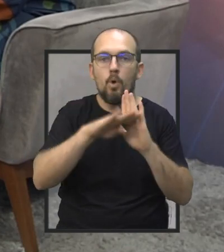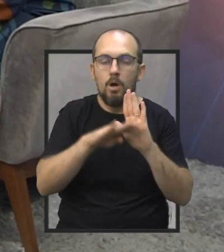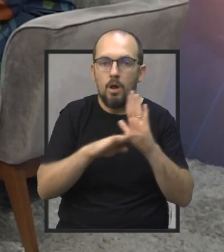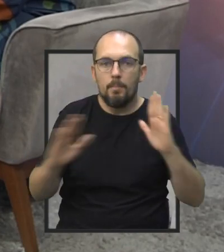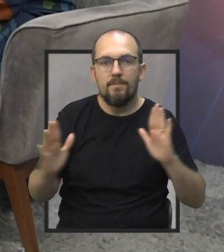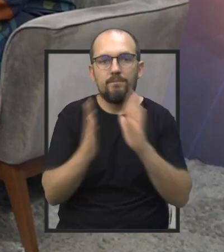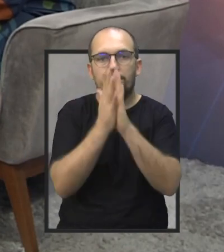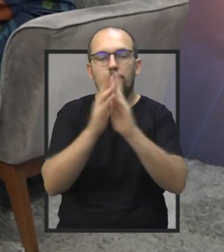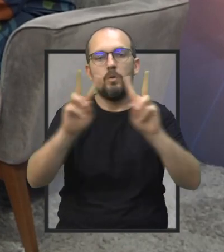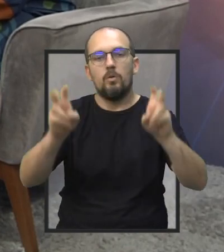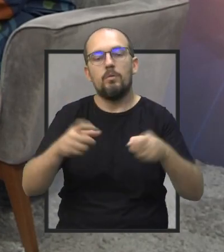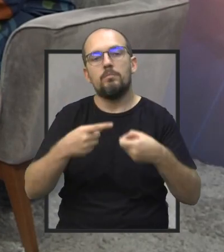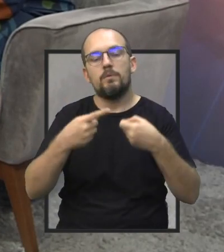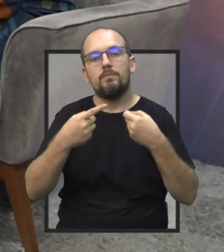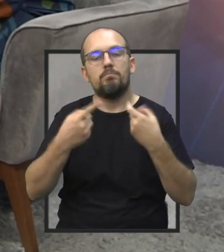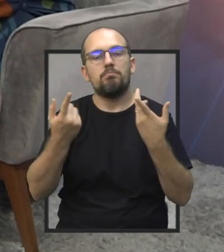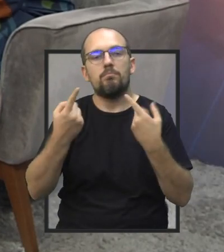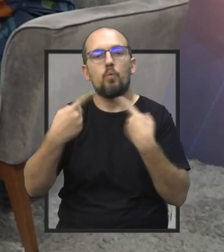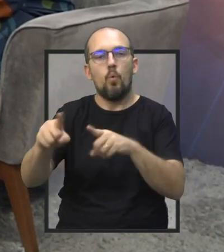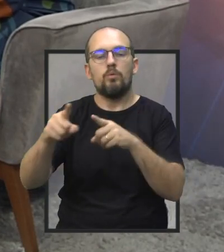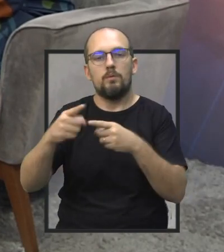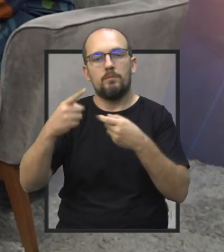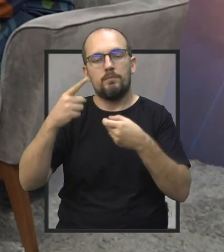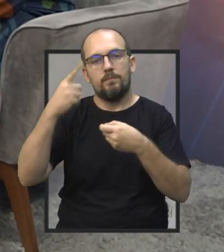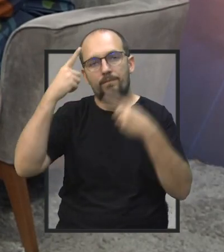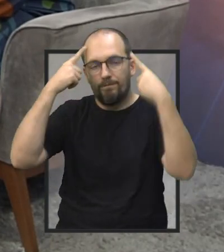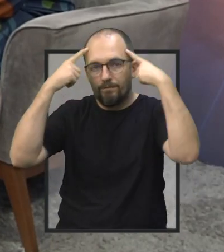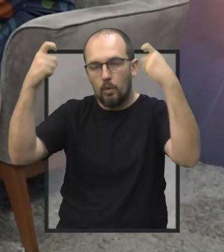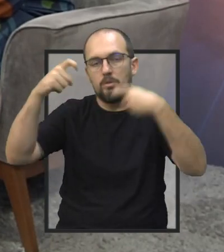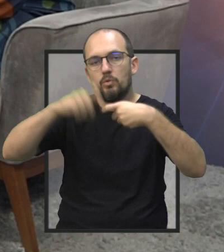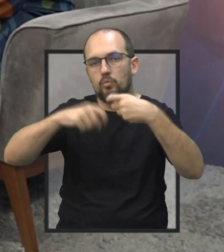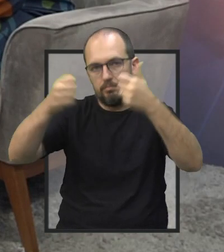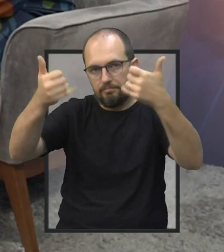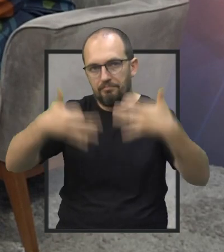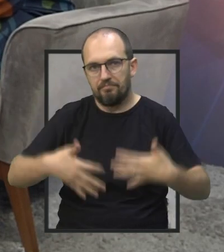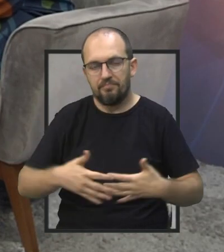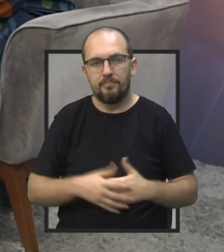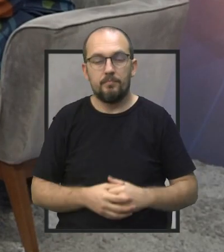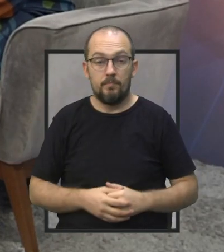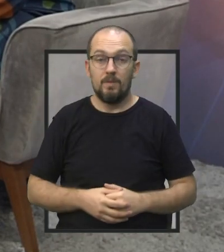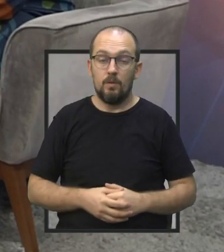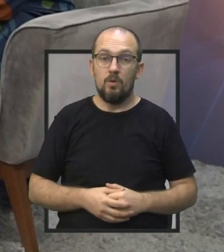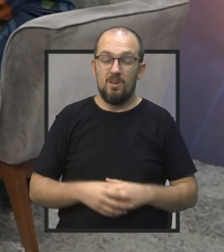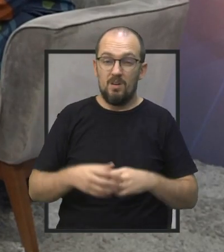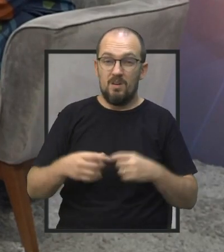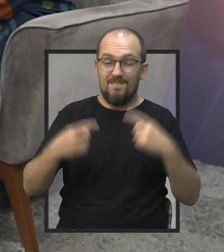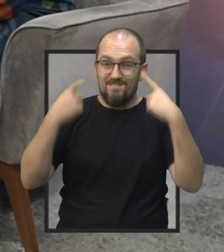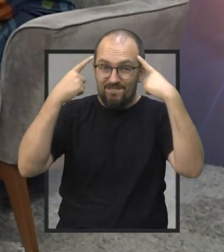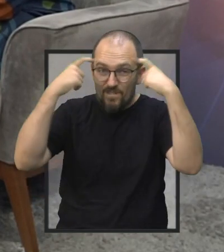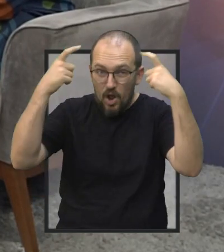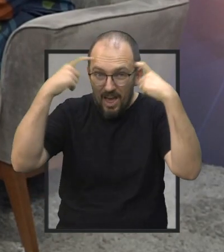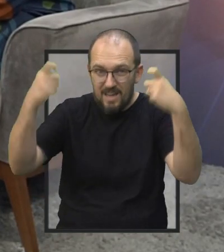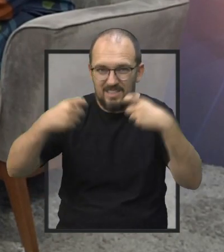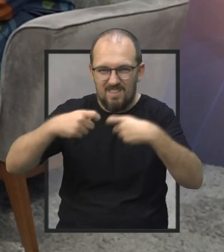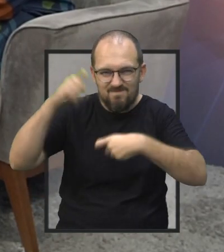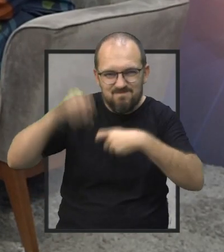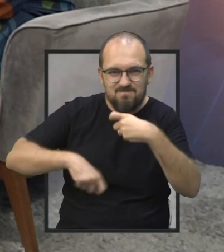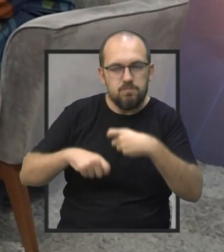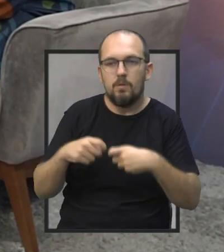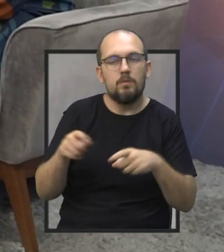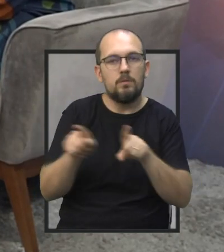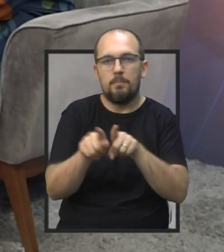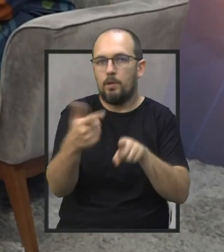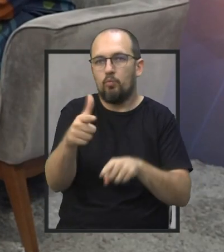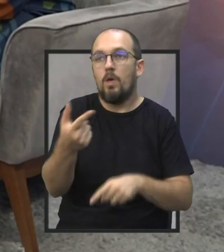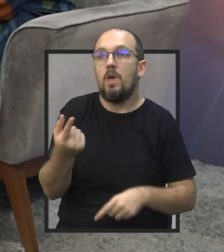de enfrentamento à violência sexual? Eu digo que também o abuso, a violência como um todo, ela também não tem